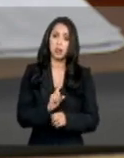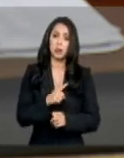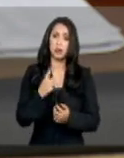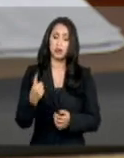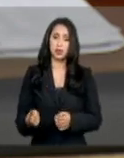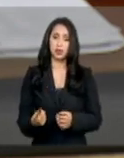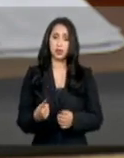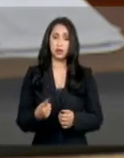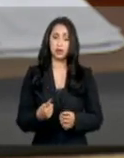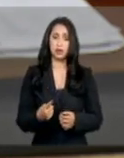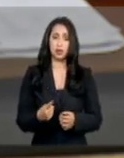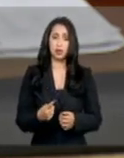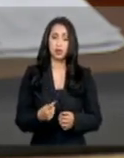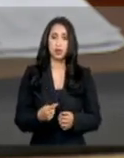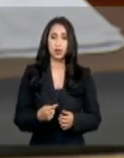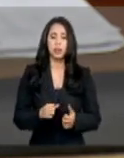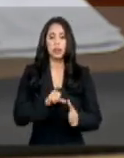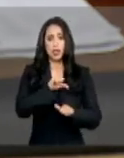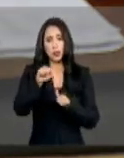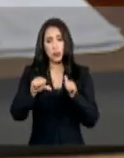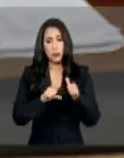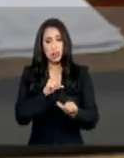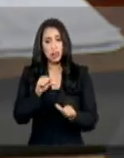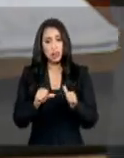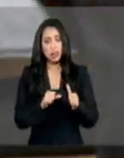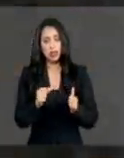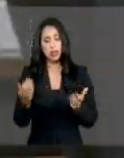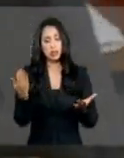tramitação de um processo